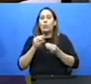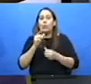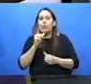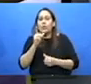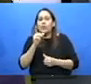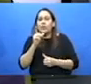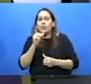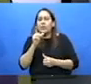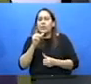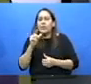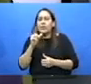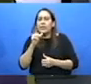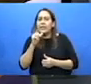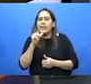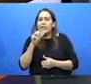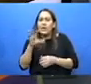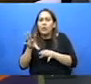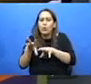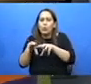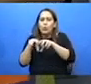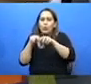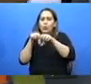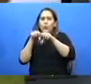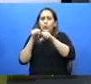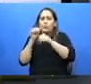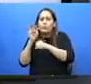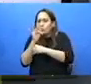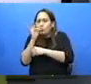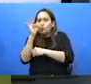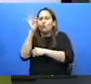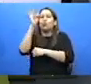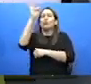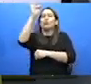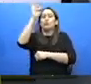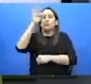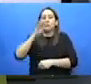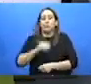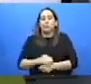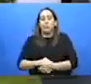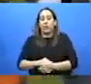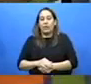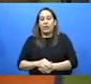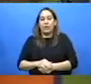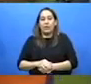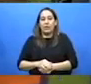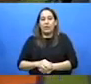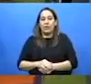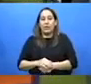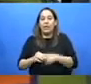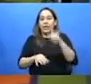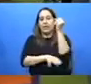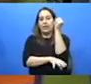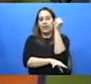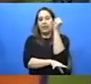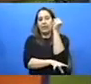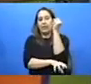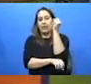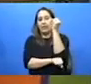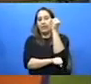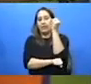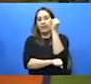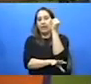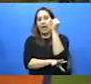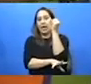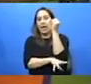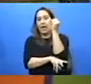essa água que ela recebe para crescer e ficar forte. A água é absorvida pelas raízes, mas como ela chega